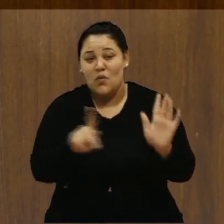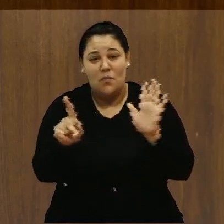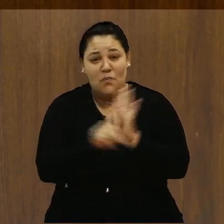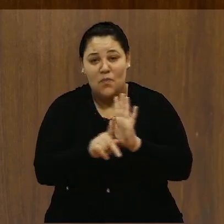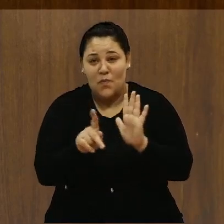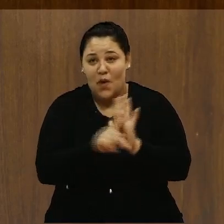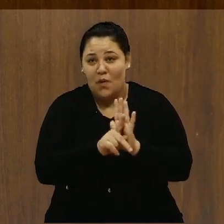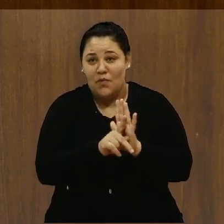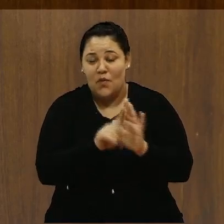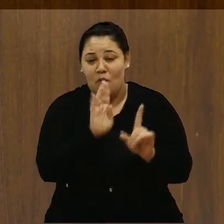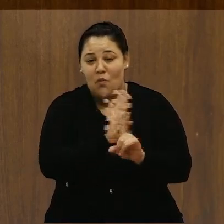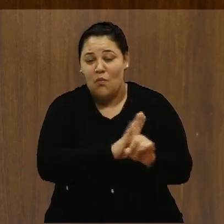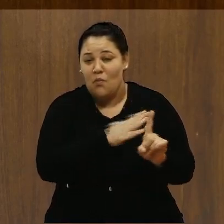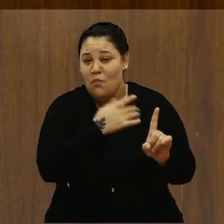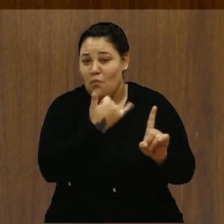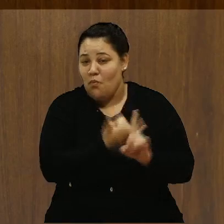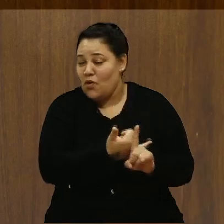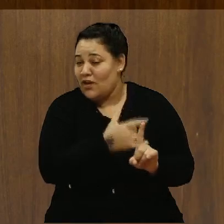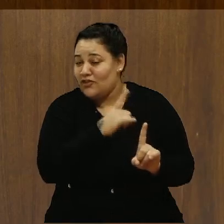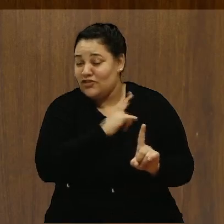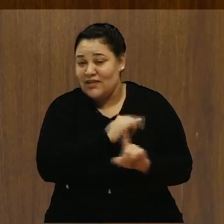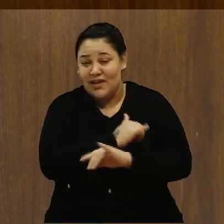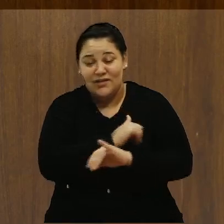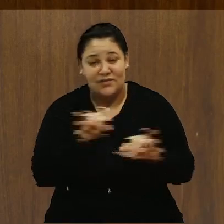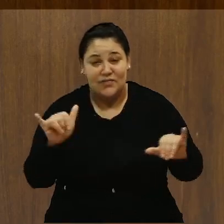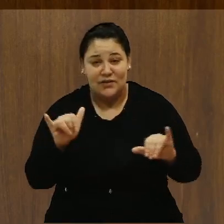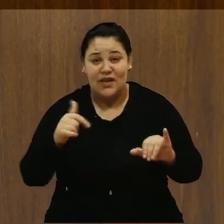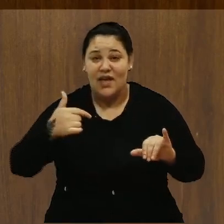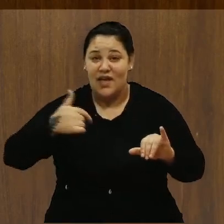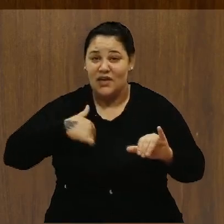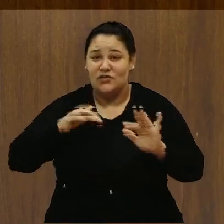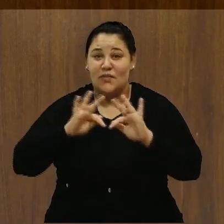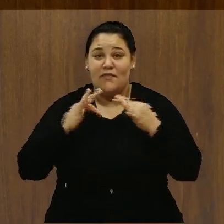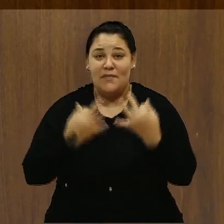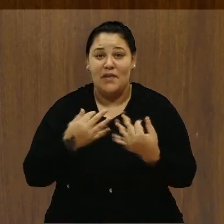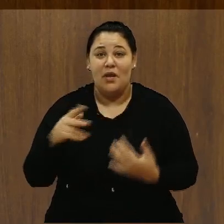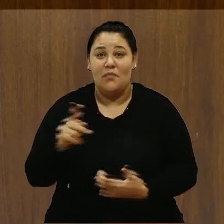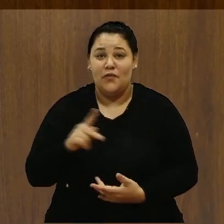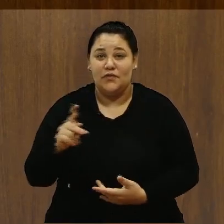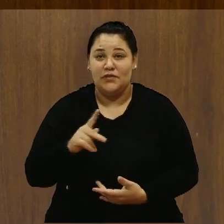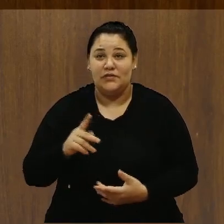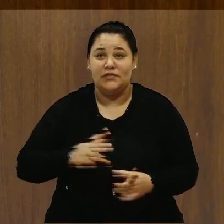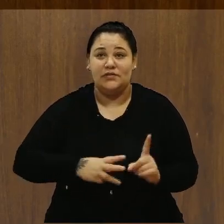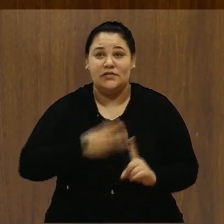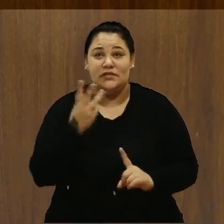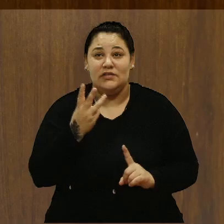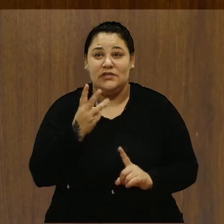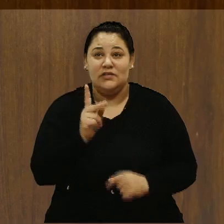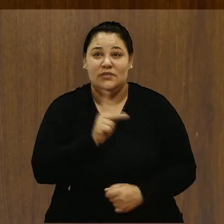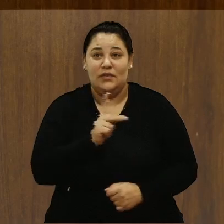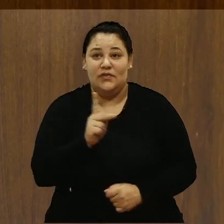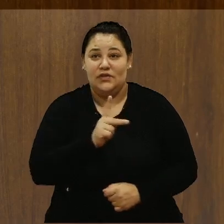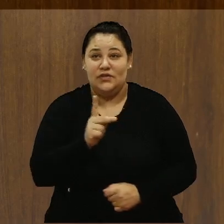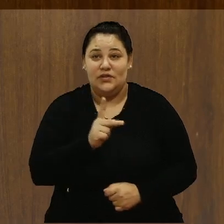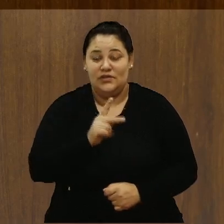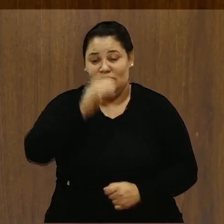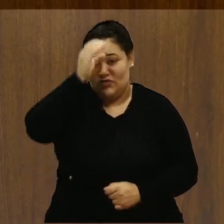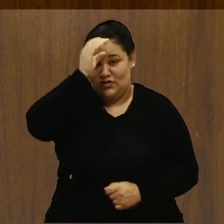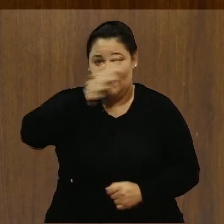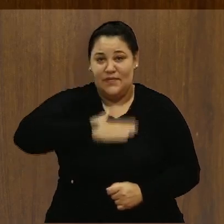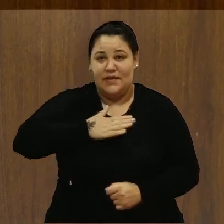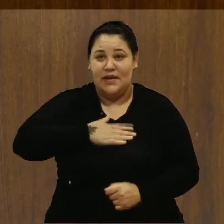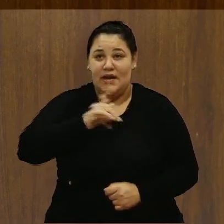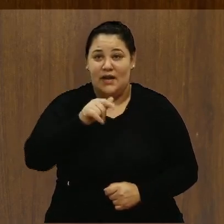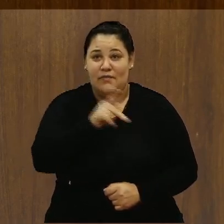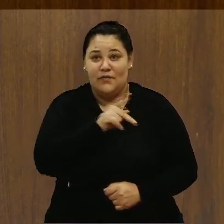bullying, que nós temos diversas campanhas. Eu sou de uma família de professores, 3 tias minhas são professoras da rede municipal,